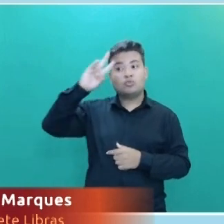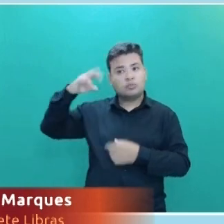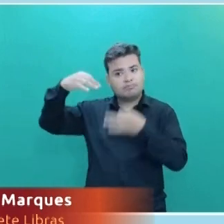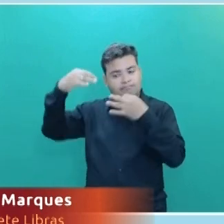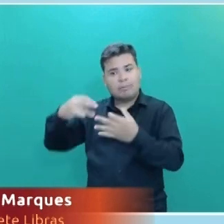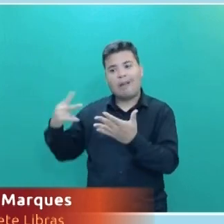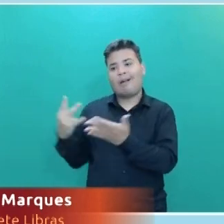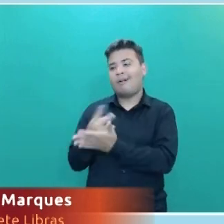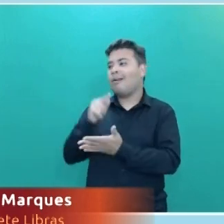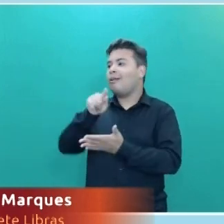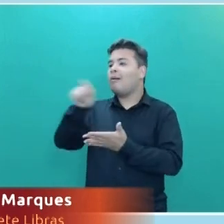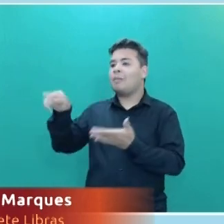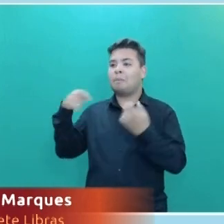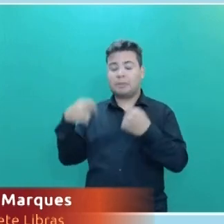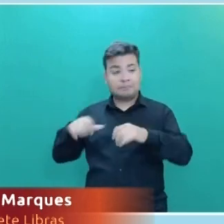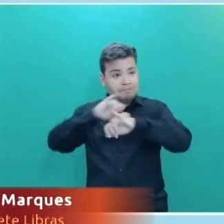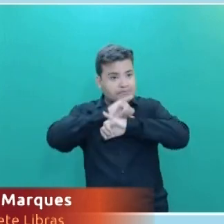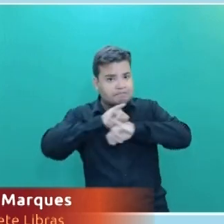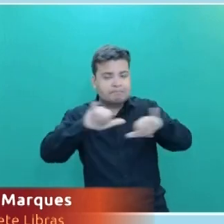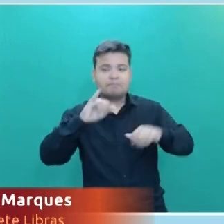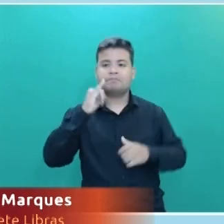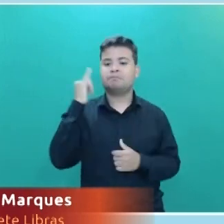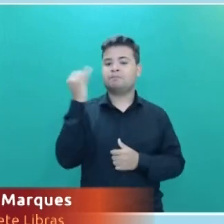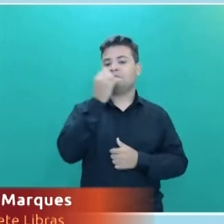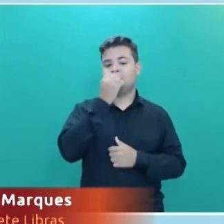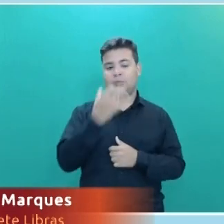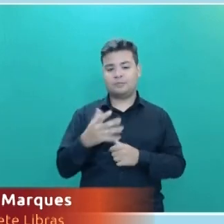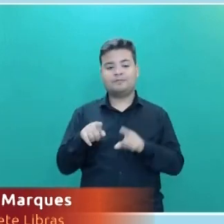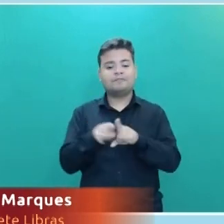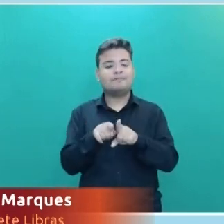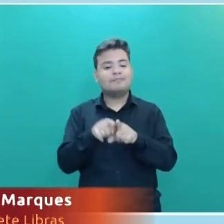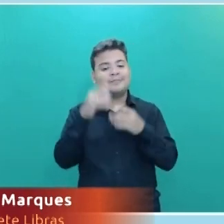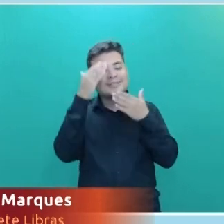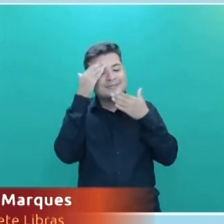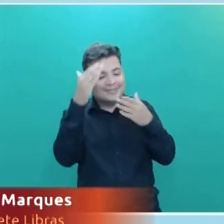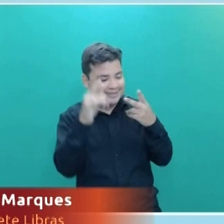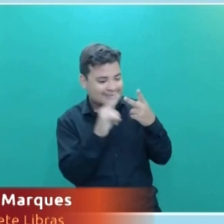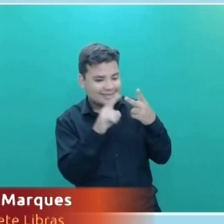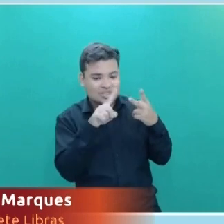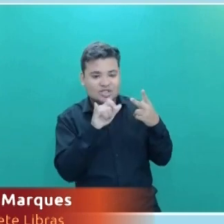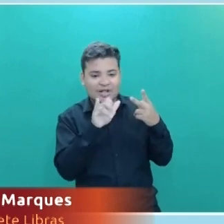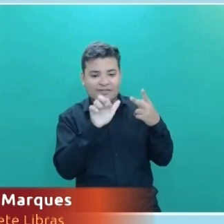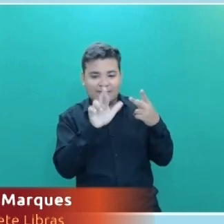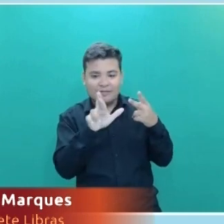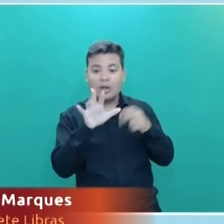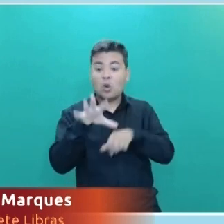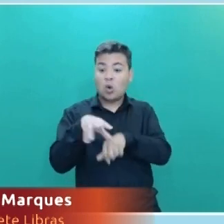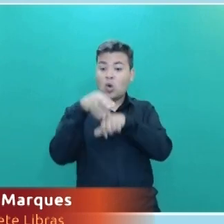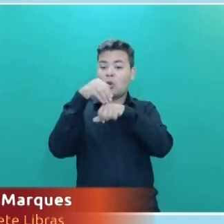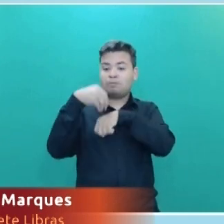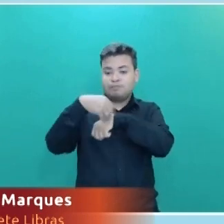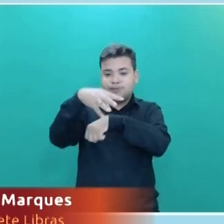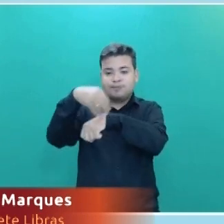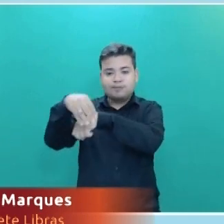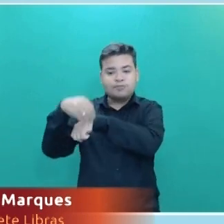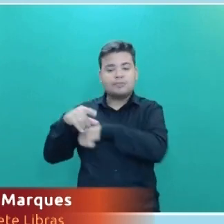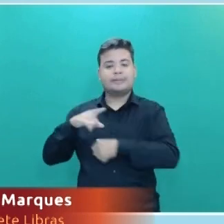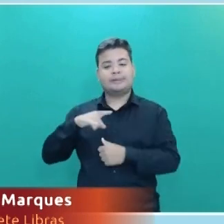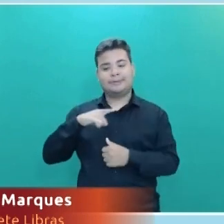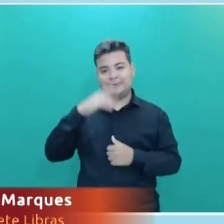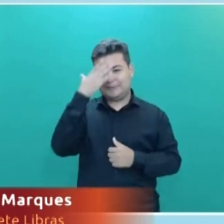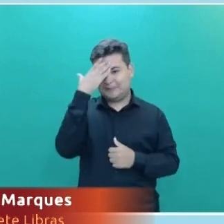eu acho muito bom isso. Obrigada também, Xavier, por todo o seu conhecimento, por tudo que você compartilhou aqui com a gente